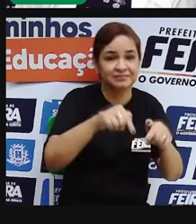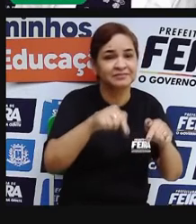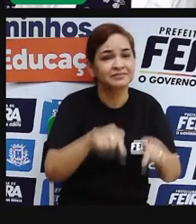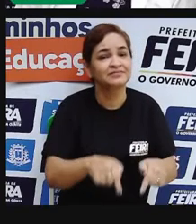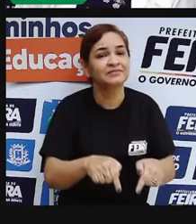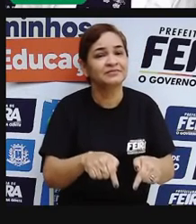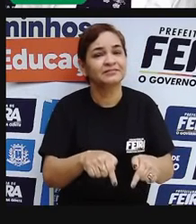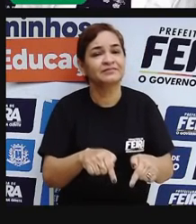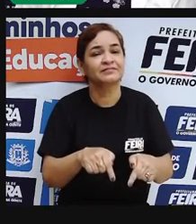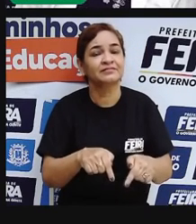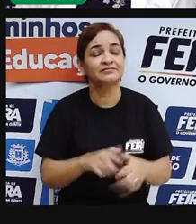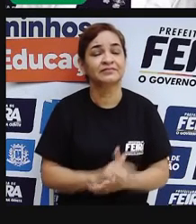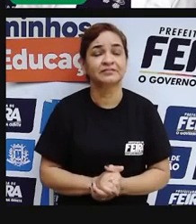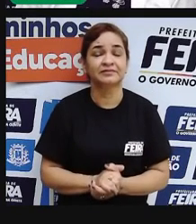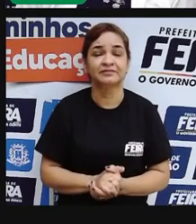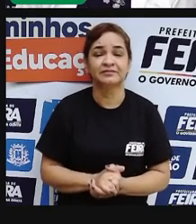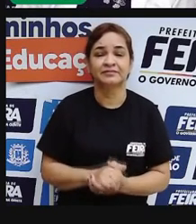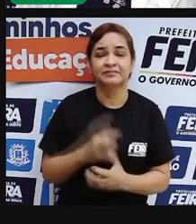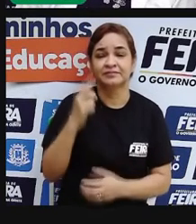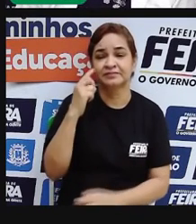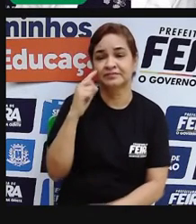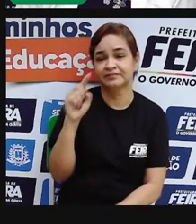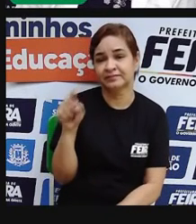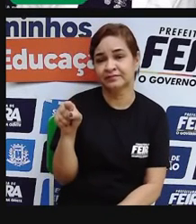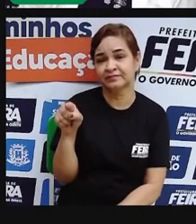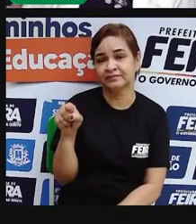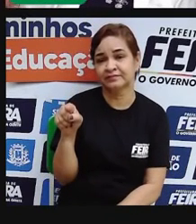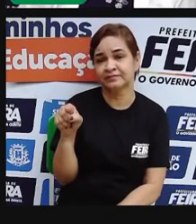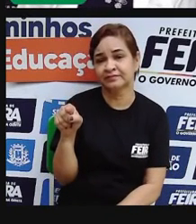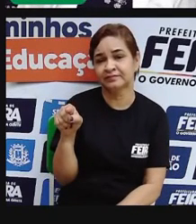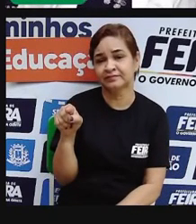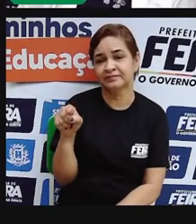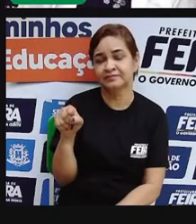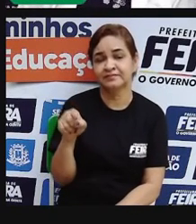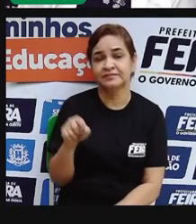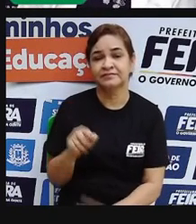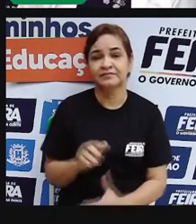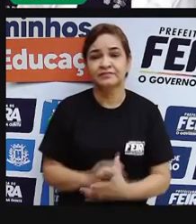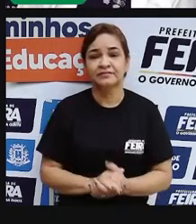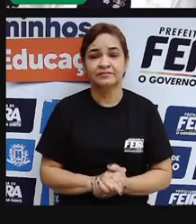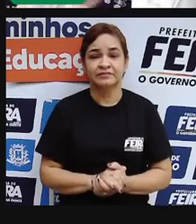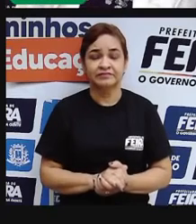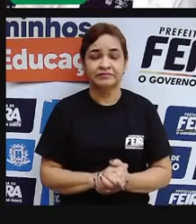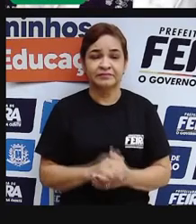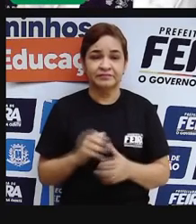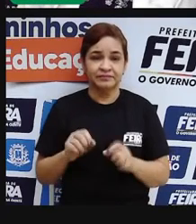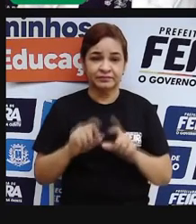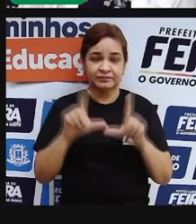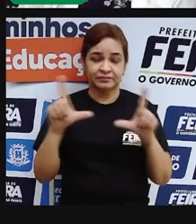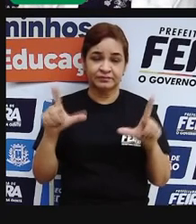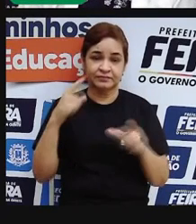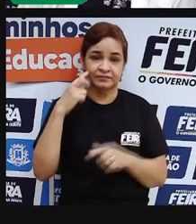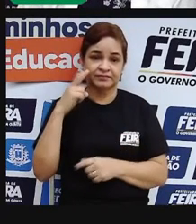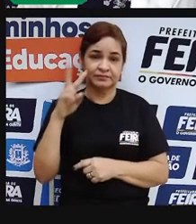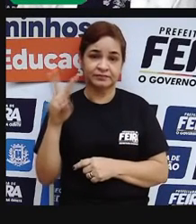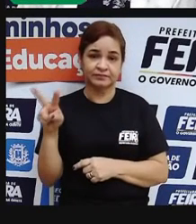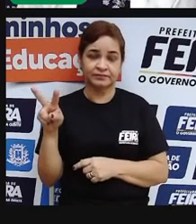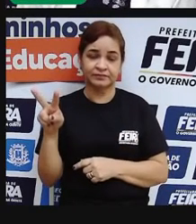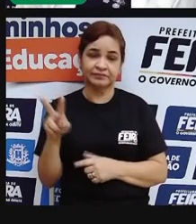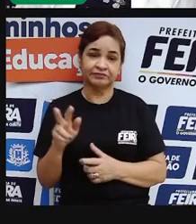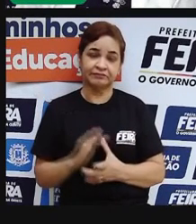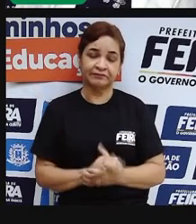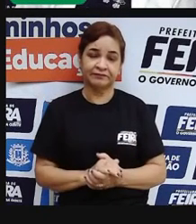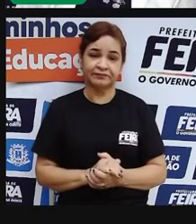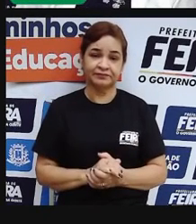mapa que tá aparecendo aí no espelho para vocês não é para fazer uma referência aí o nosso